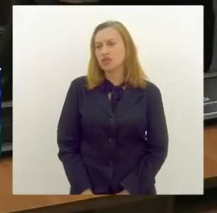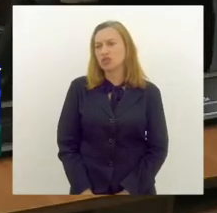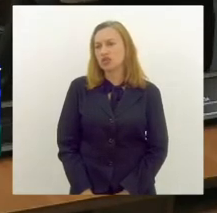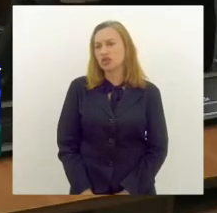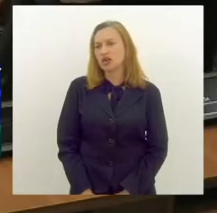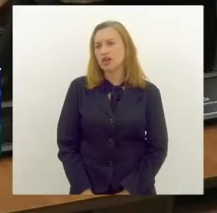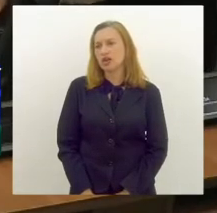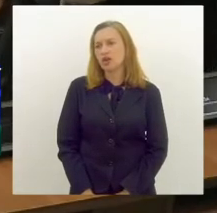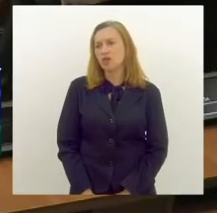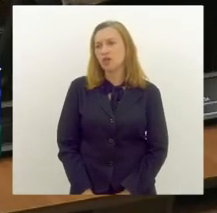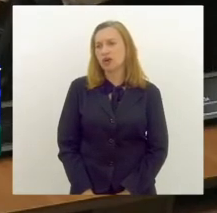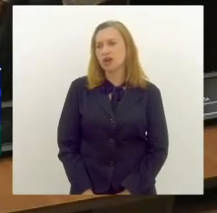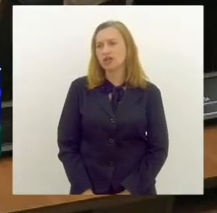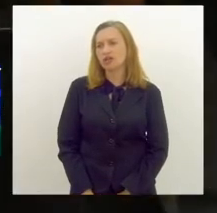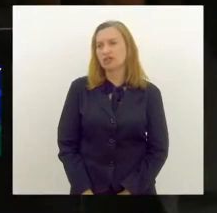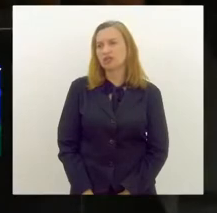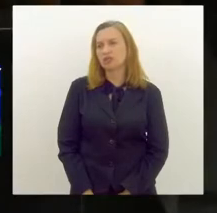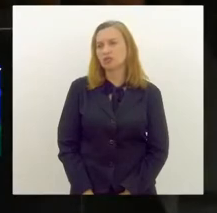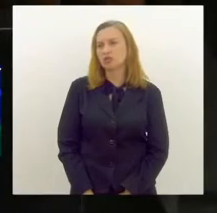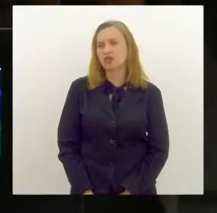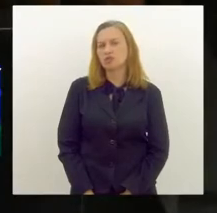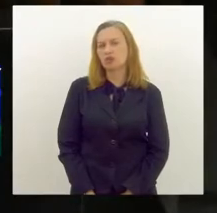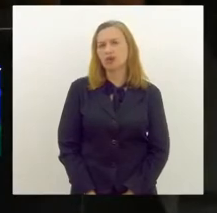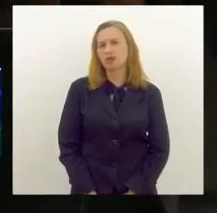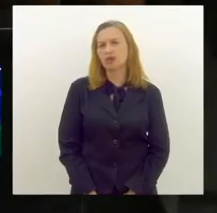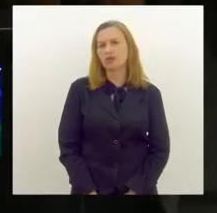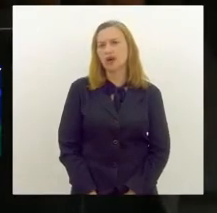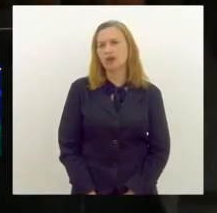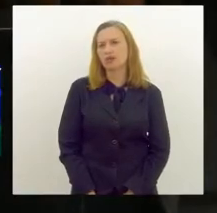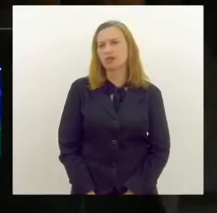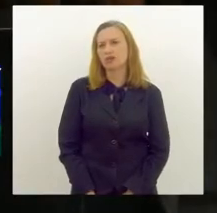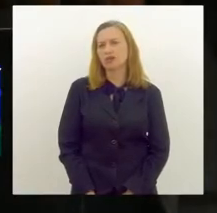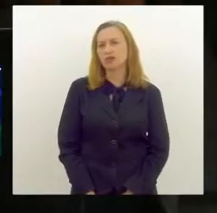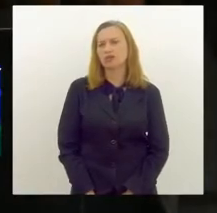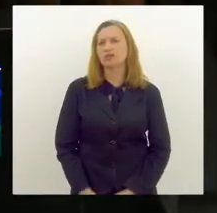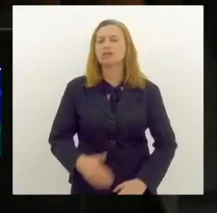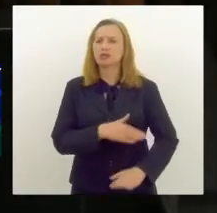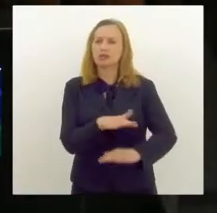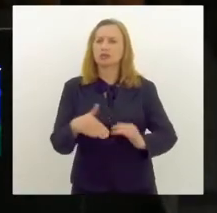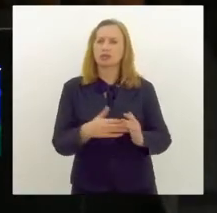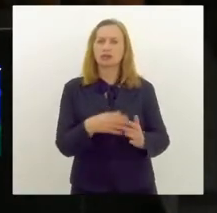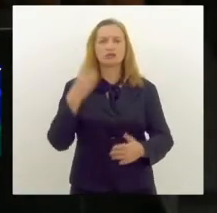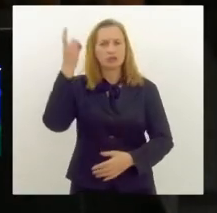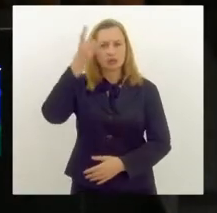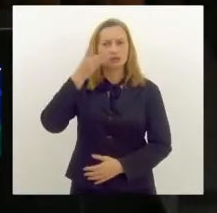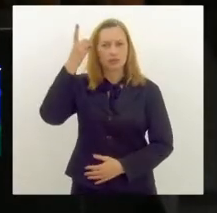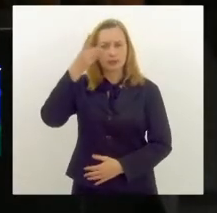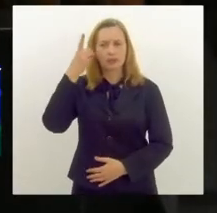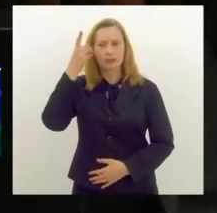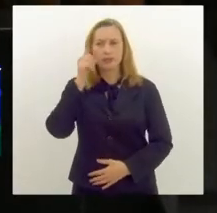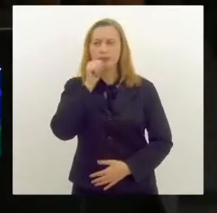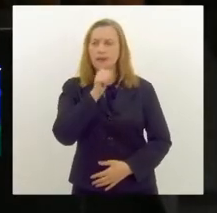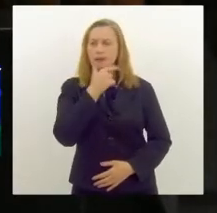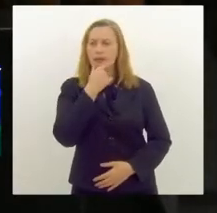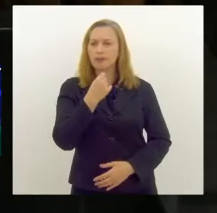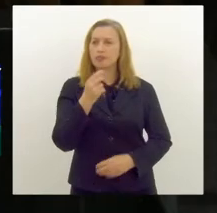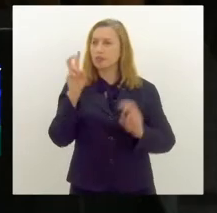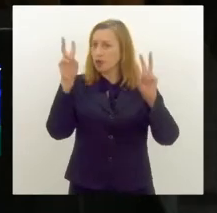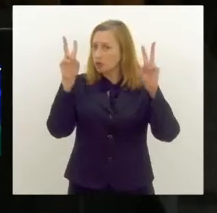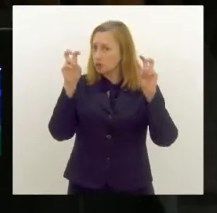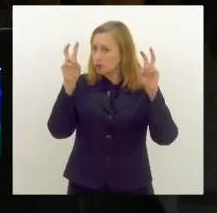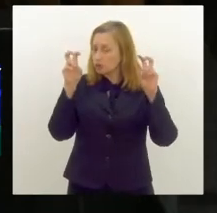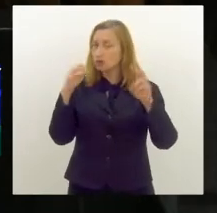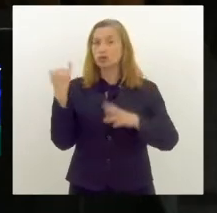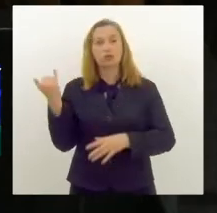Senhora Presidenta, senhoras e senhores deputados, esse é um assunto